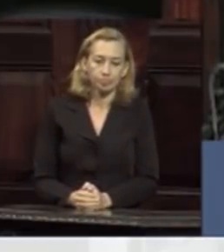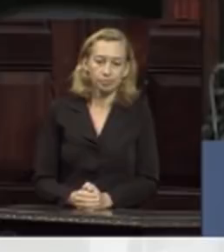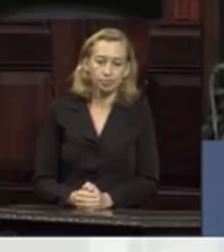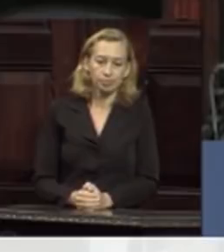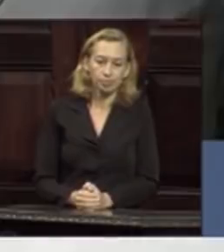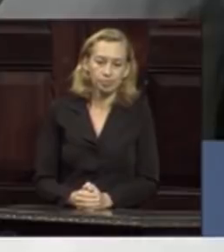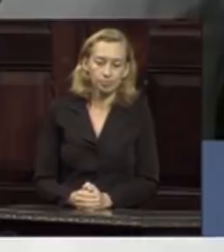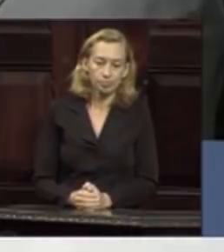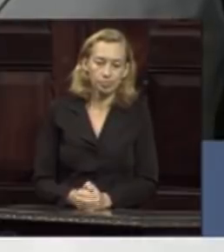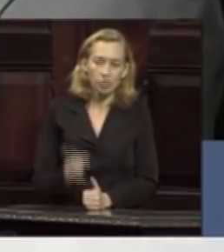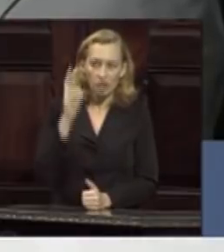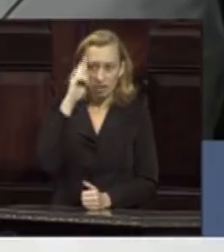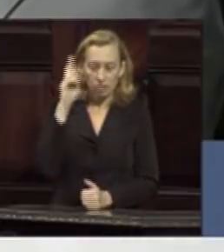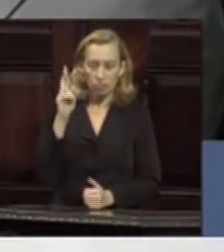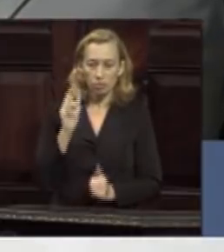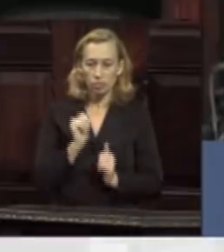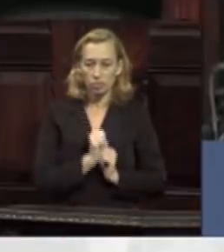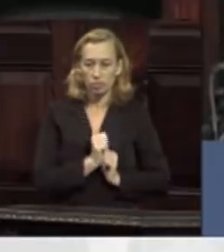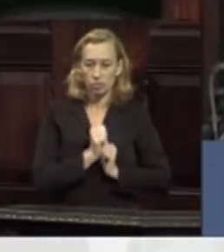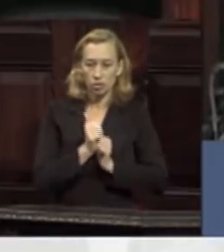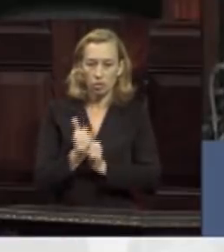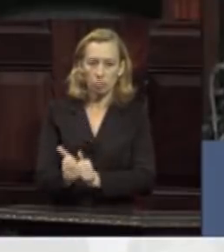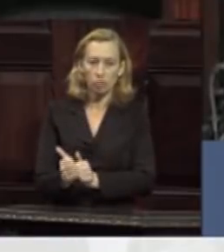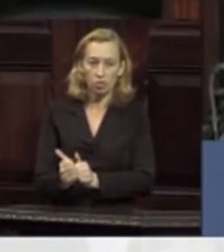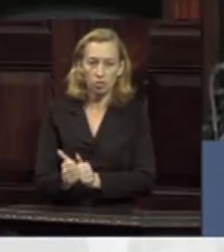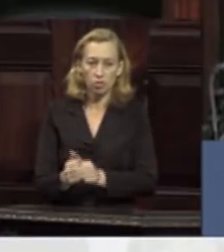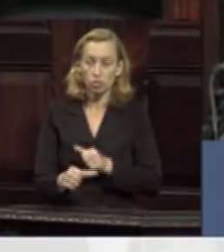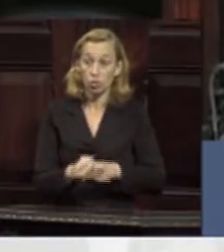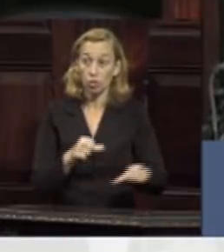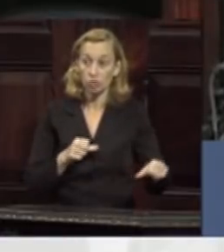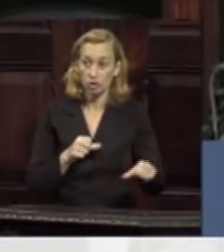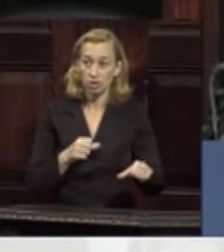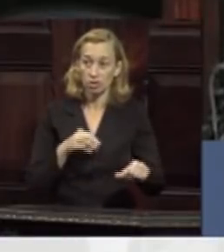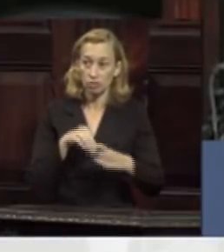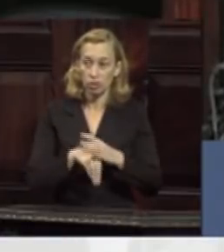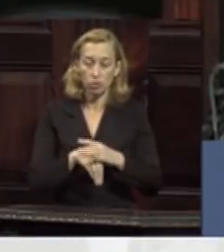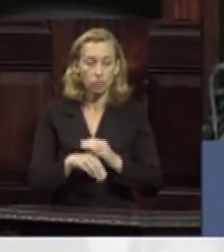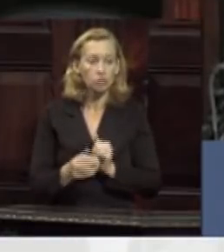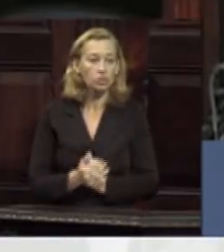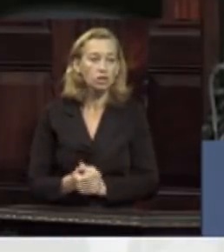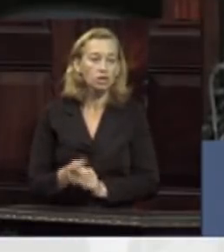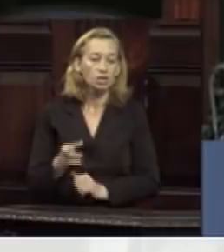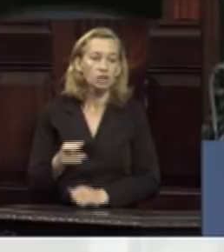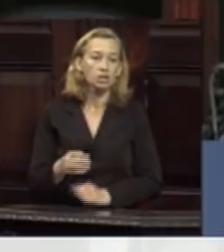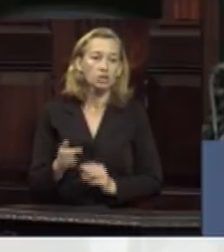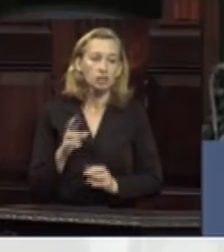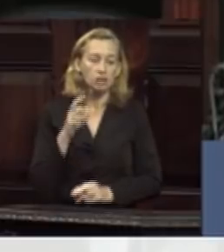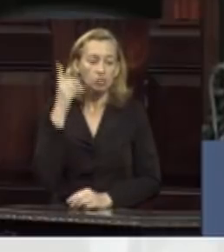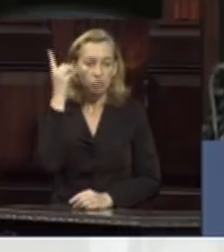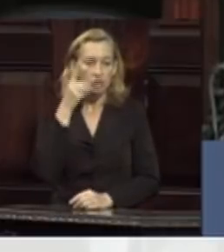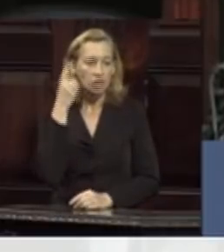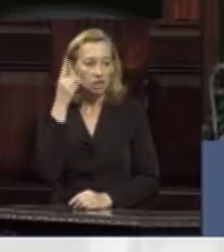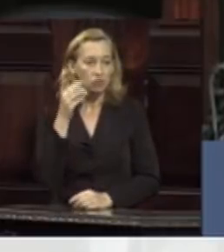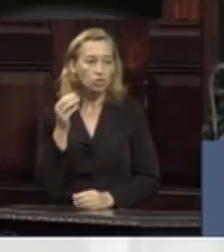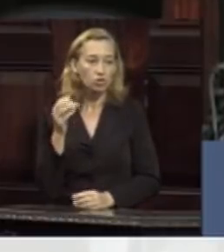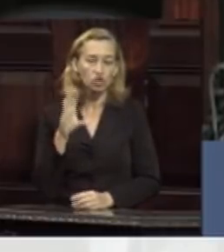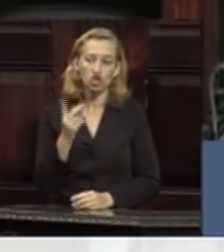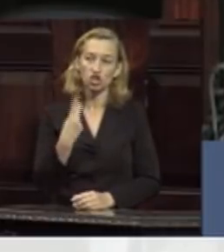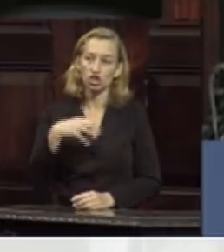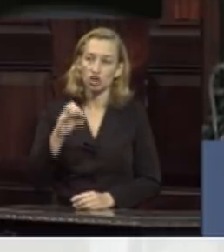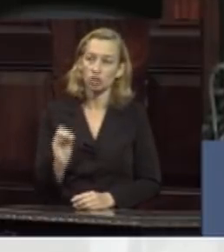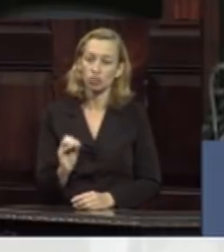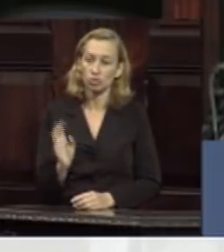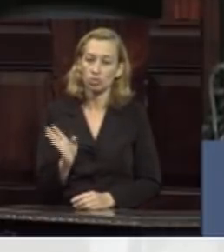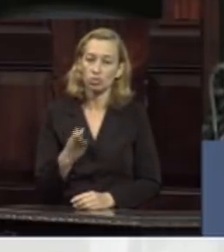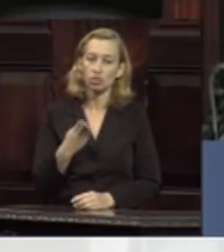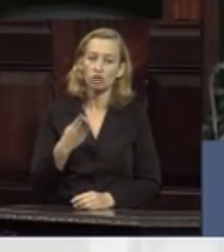Senhor presidente, acompanho o voto divergente. 4-2. Deputado Chiquinho da Mangueira. Deputado Milton